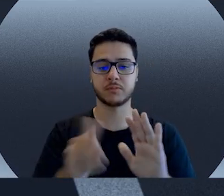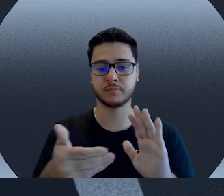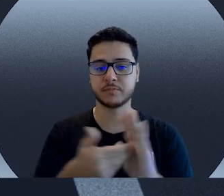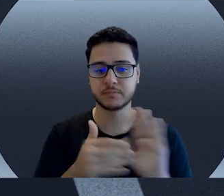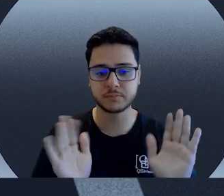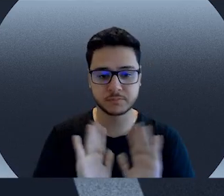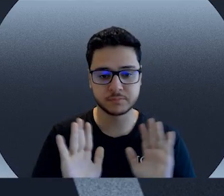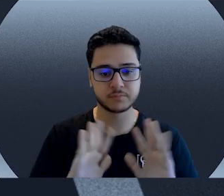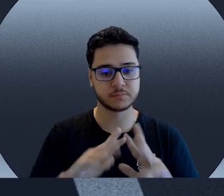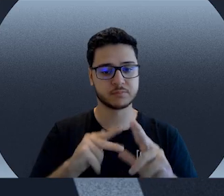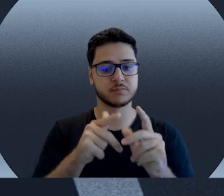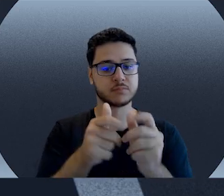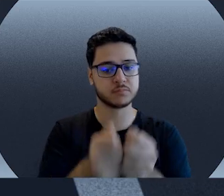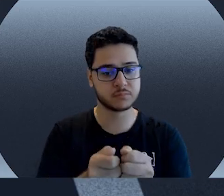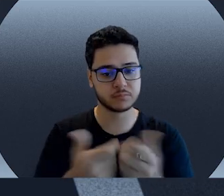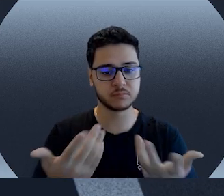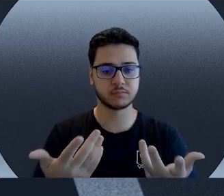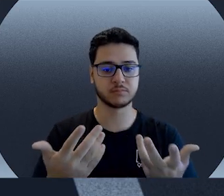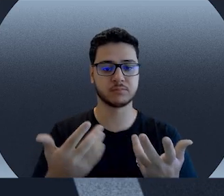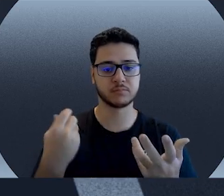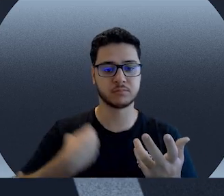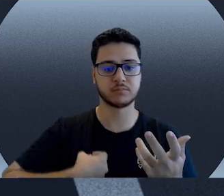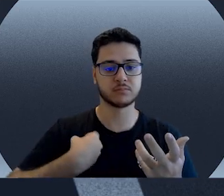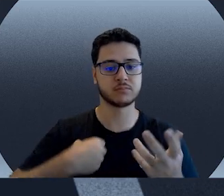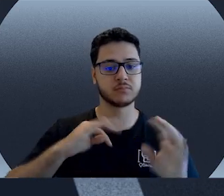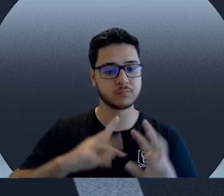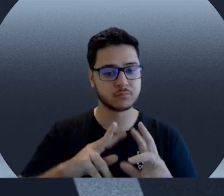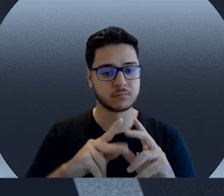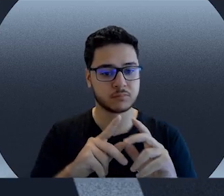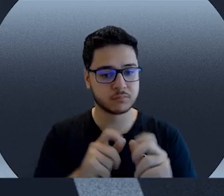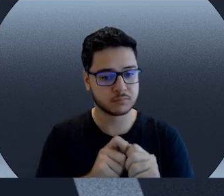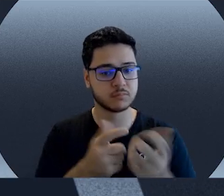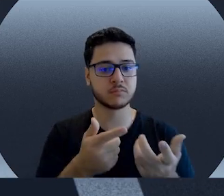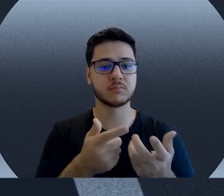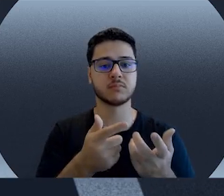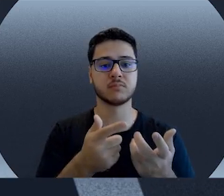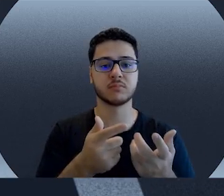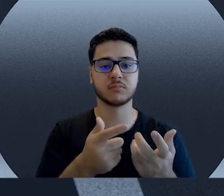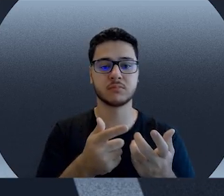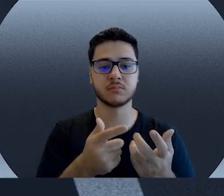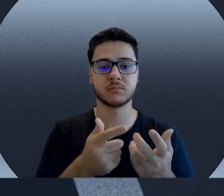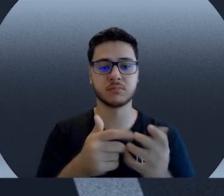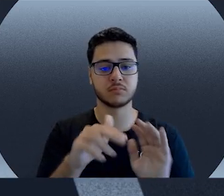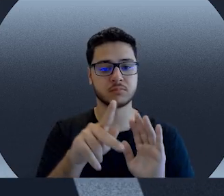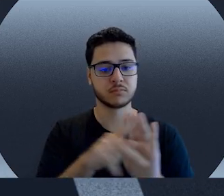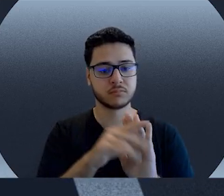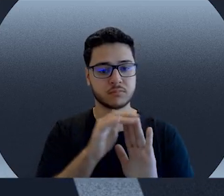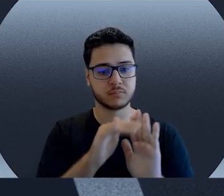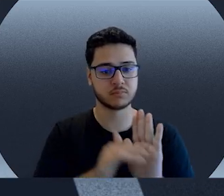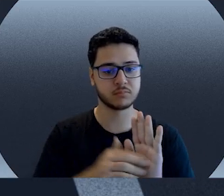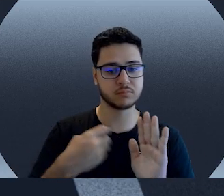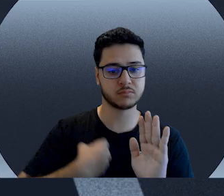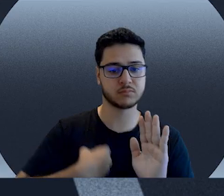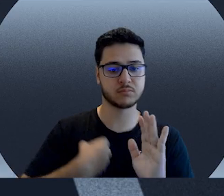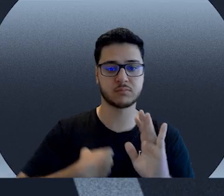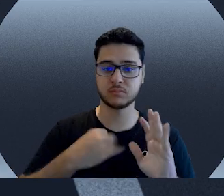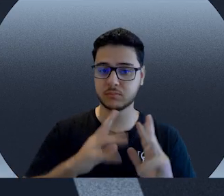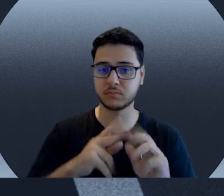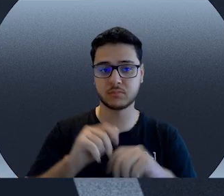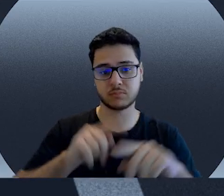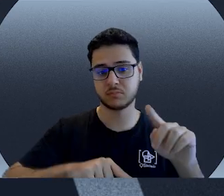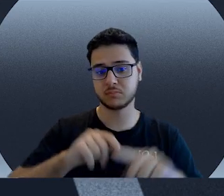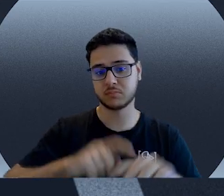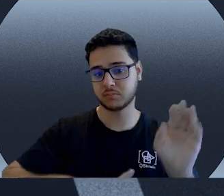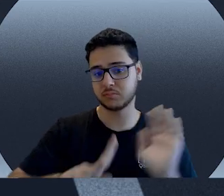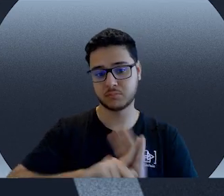Então, o que eu construo de conceito por detrás daquele objeto é mais relevante do que o objeto em